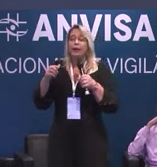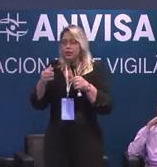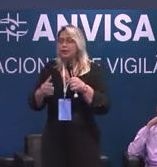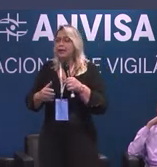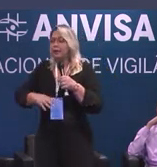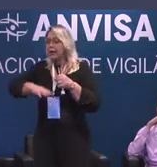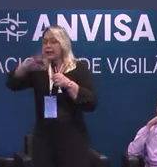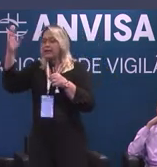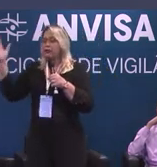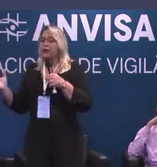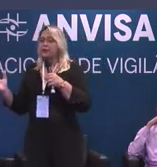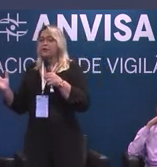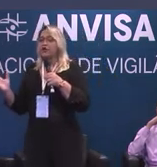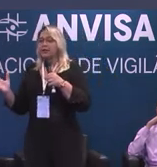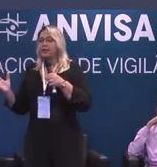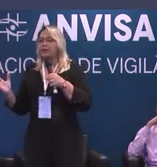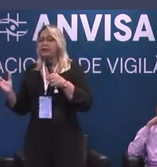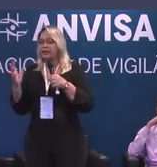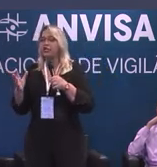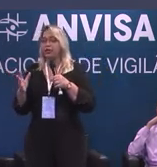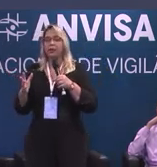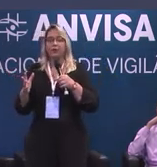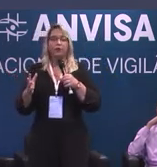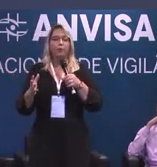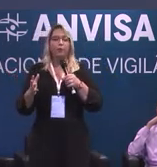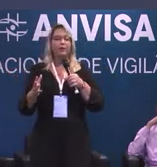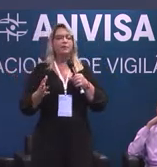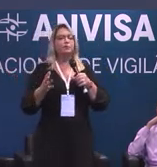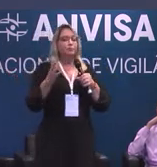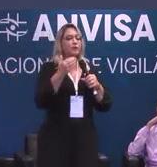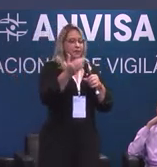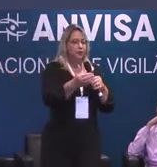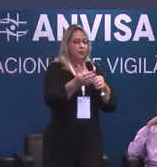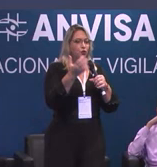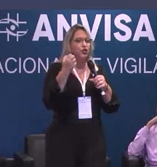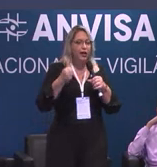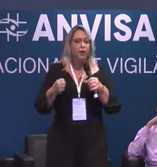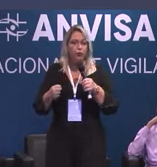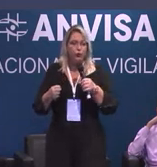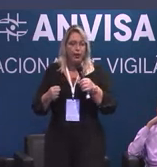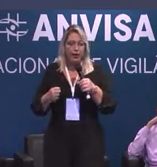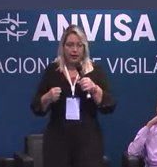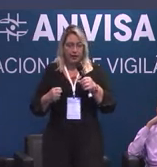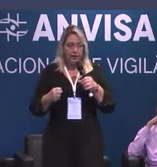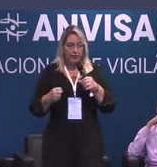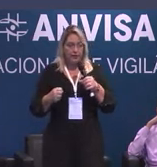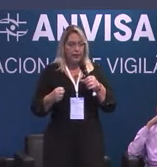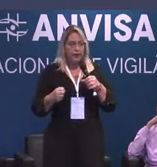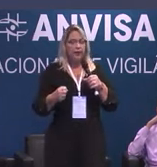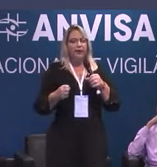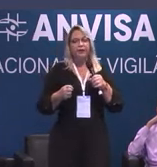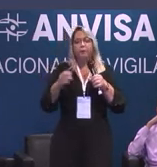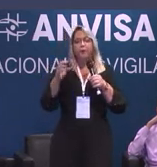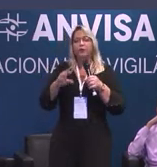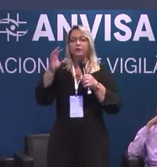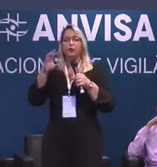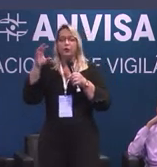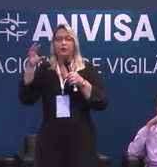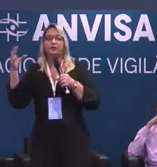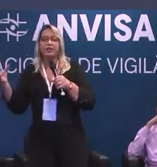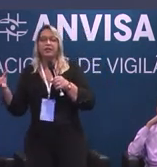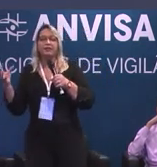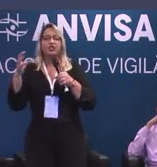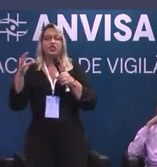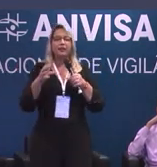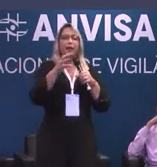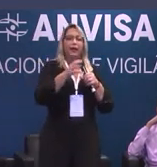gente sabe que, nesse universo de vigilância sanitária, sistema de informação, por si só, já é algo muito carente. Então, poucas foram as visas